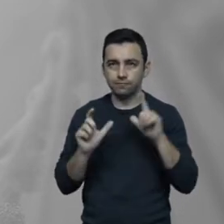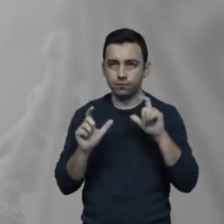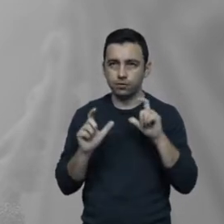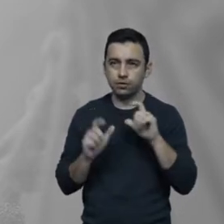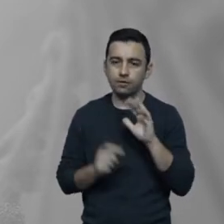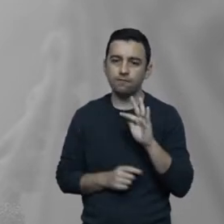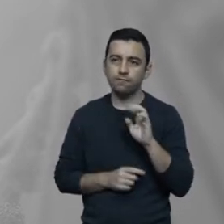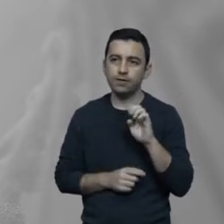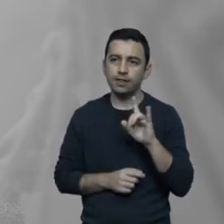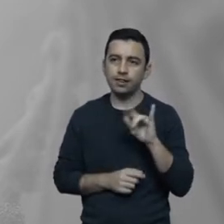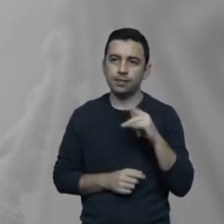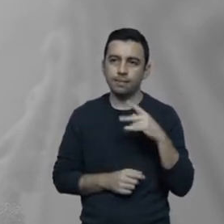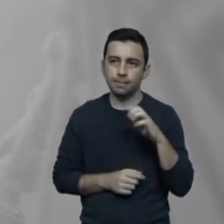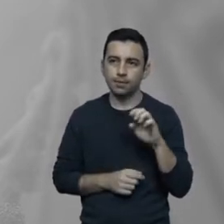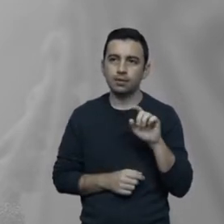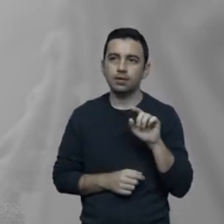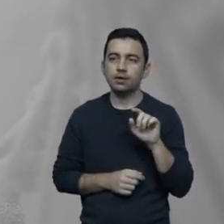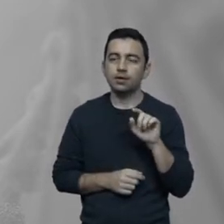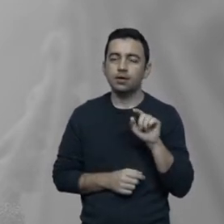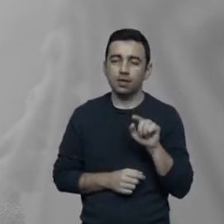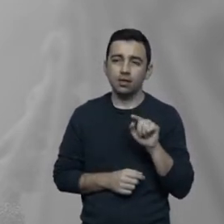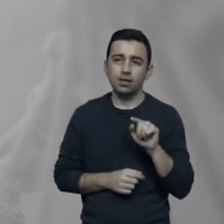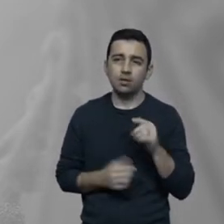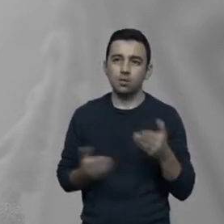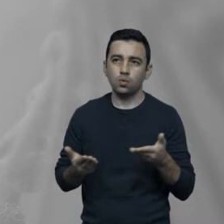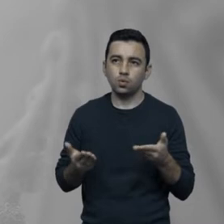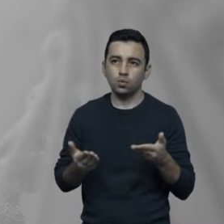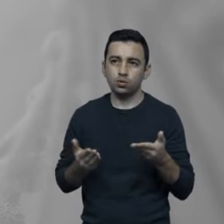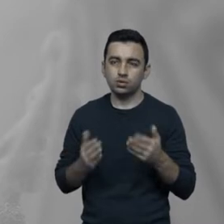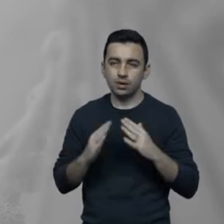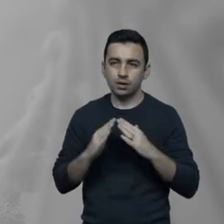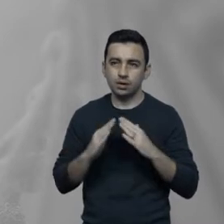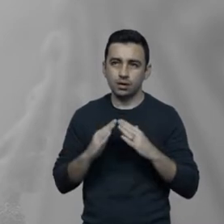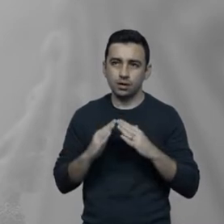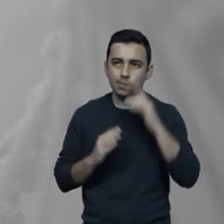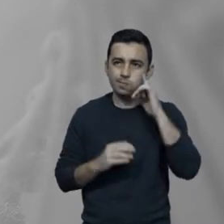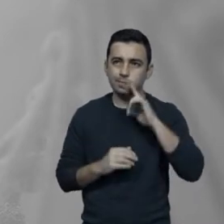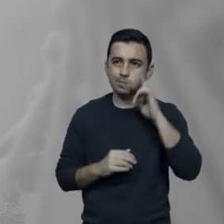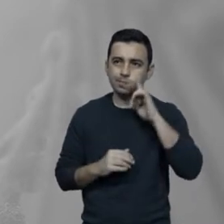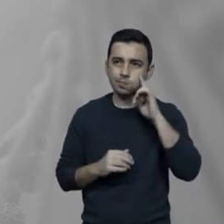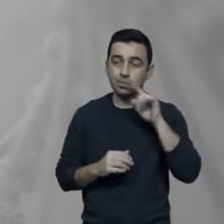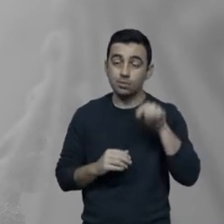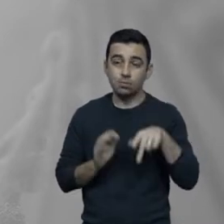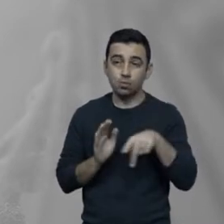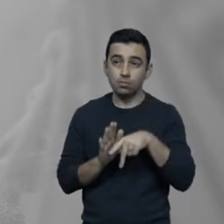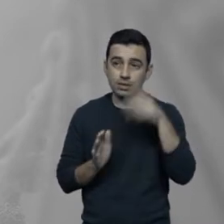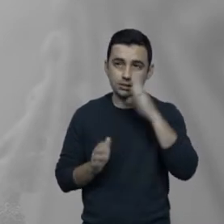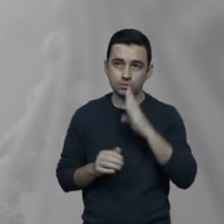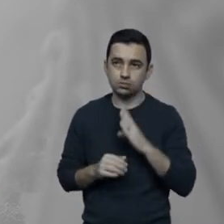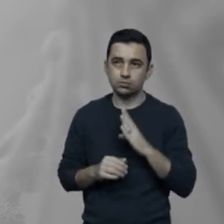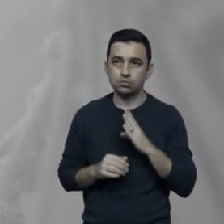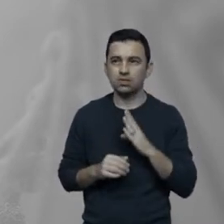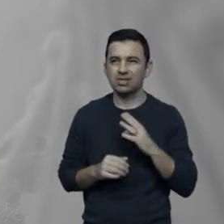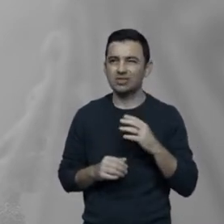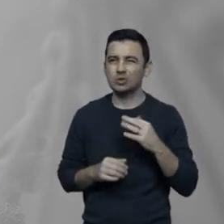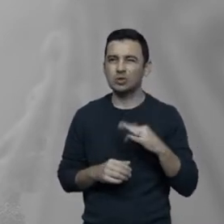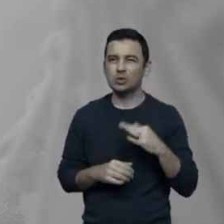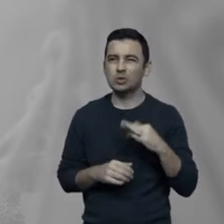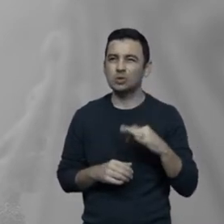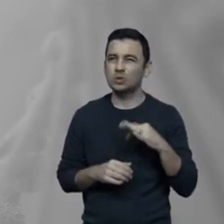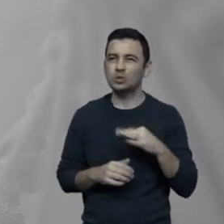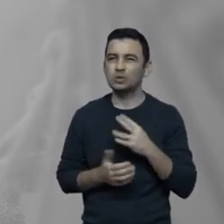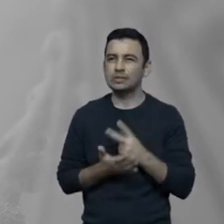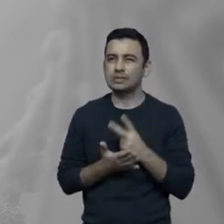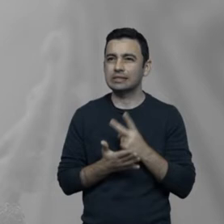O Felipe, ele hoje ele mora nos Estados Unidos, né? Mas ele é brasileiro. Ele tinha uma dor constante, impactante,